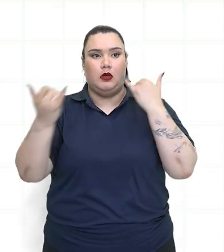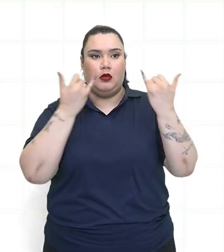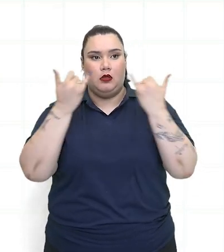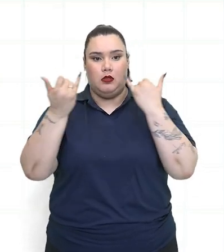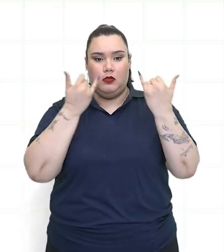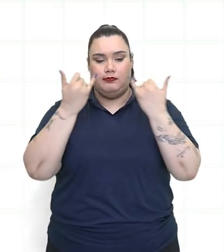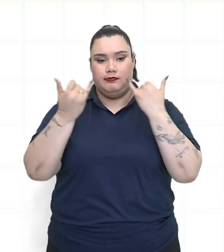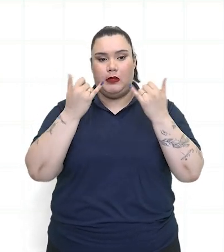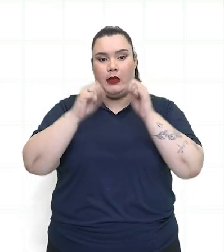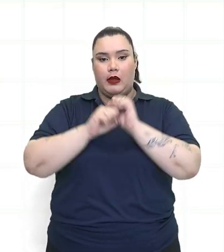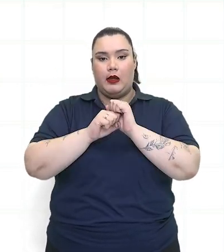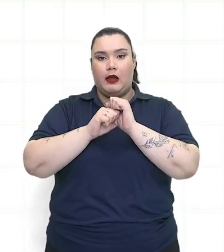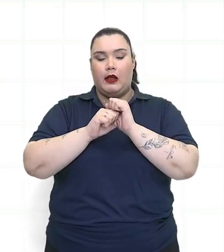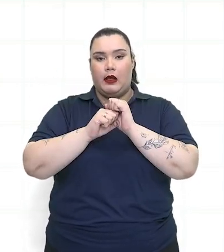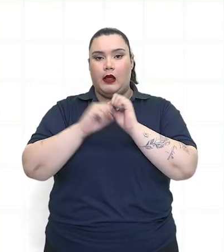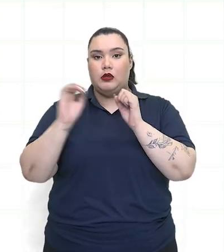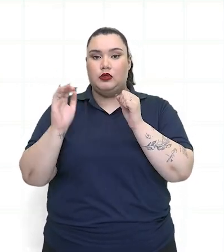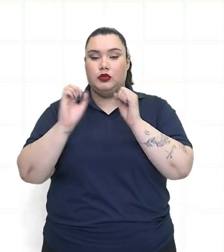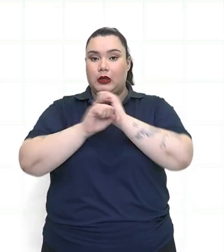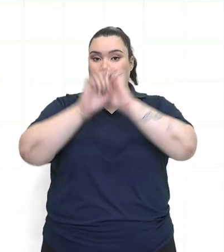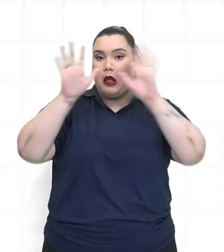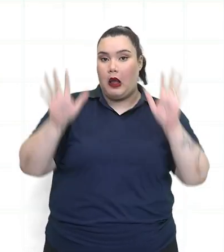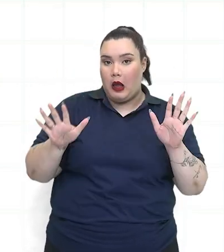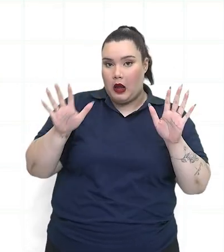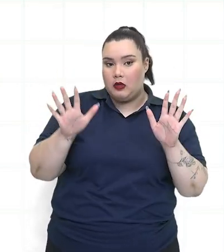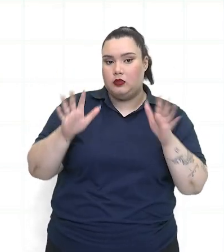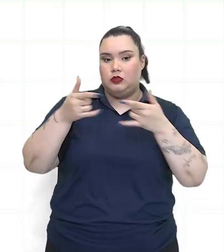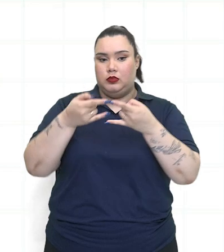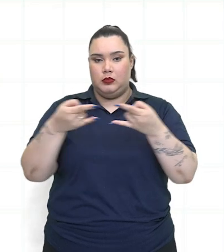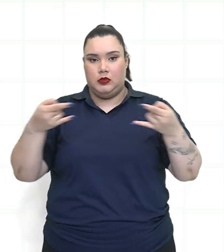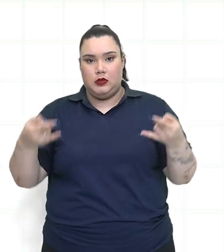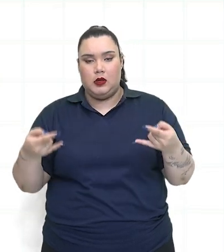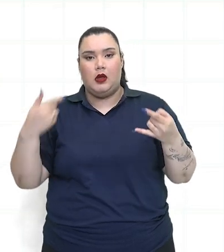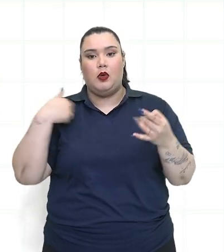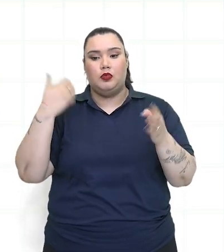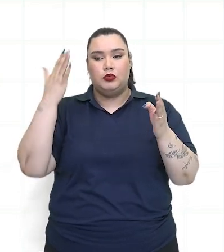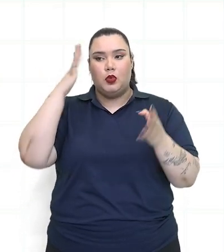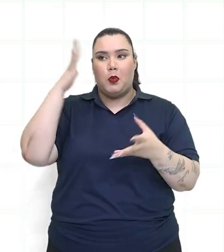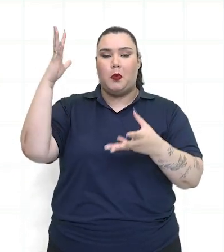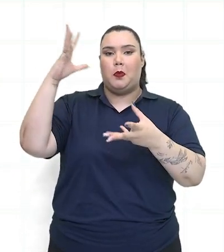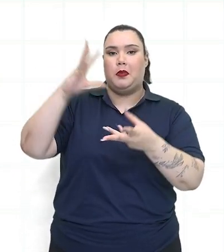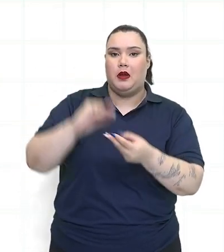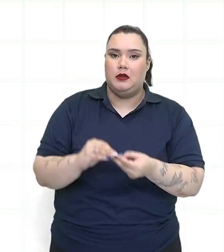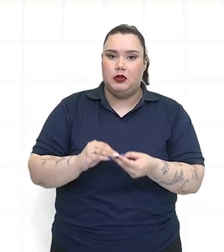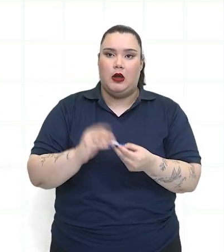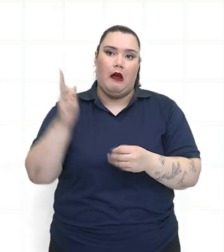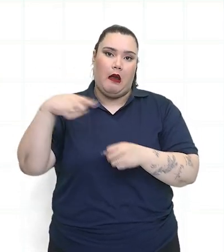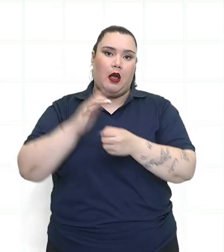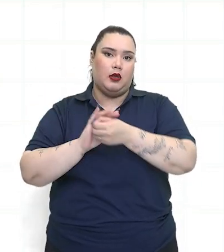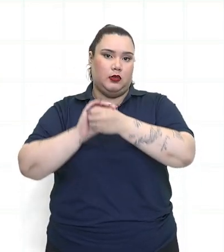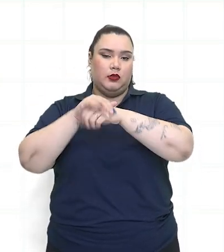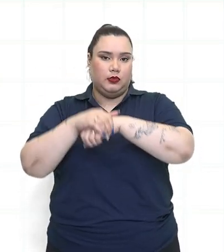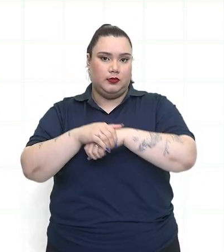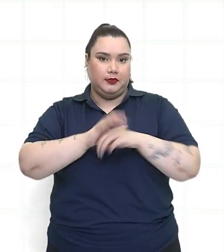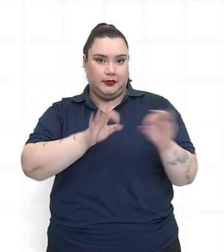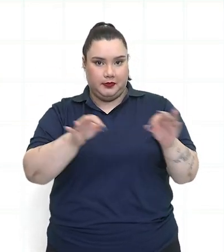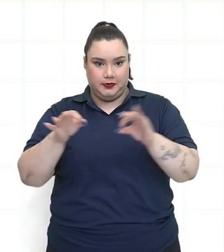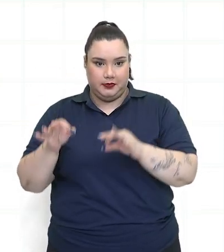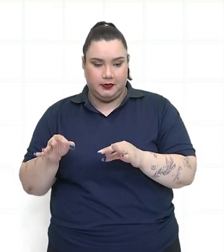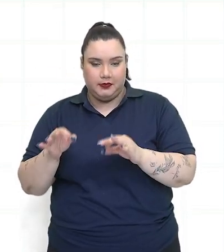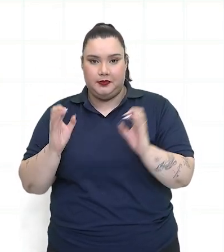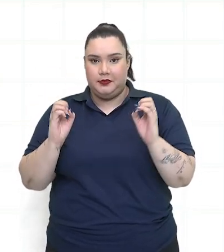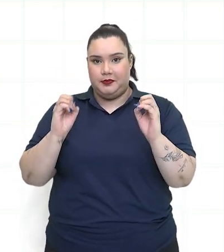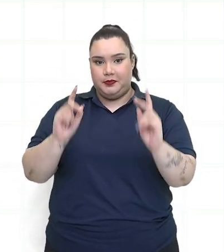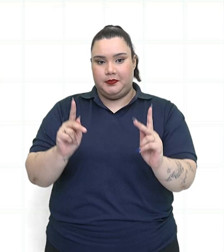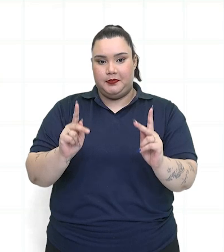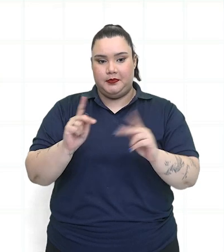informação implícita ali, explícita no bilhete, e eu deduzo, então, que é à noite. Perfeito?